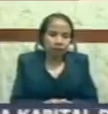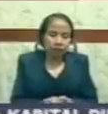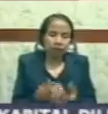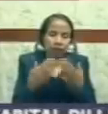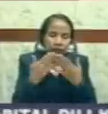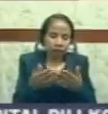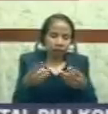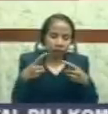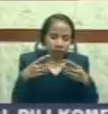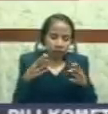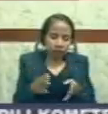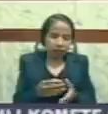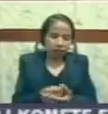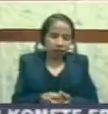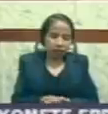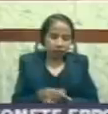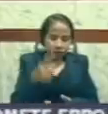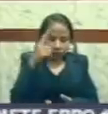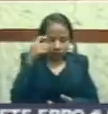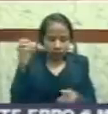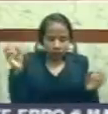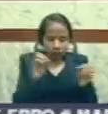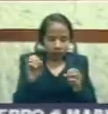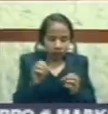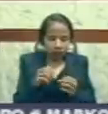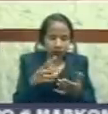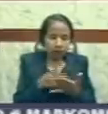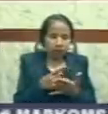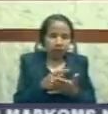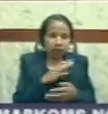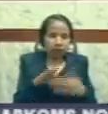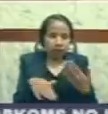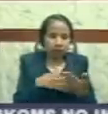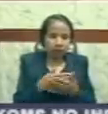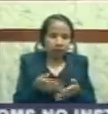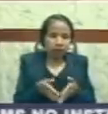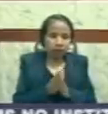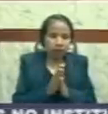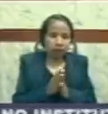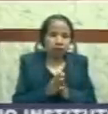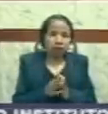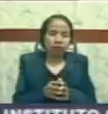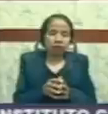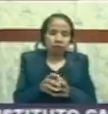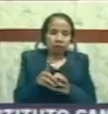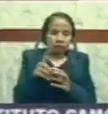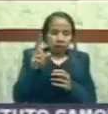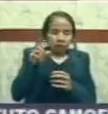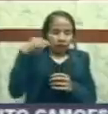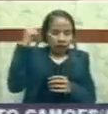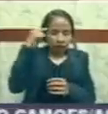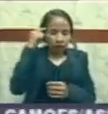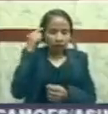Obrigado, senhor deputado. Estamos lá aí na inscrição e proponente será, se uso tanto a lei da para o governo.